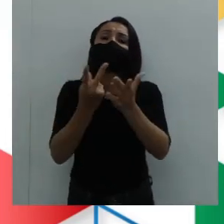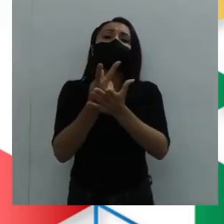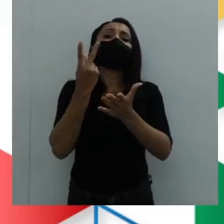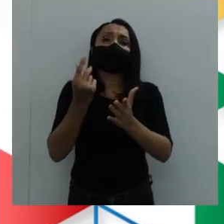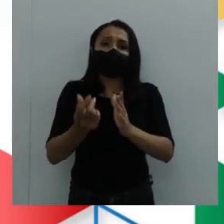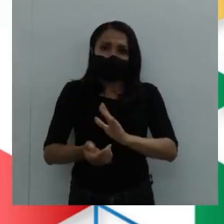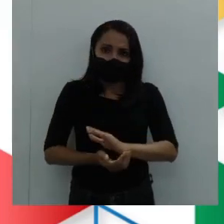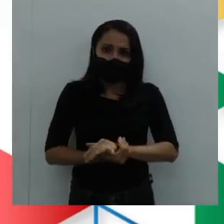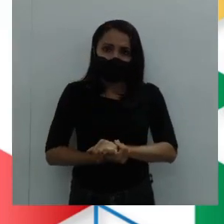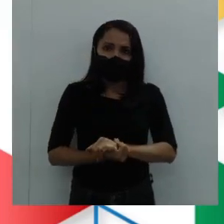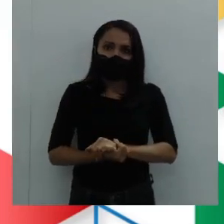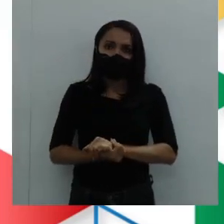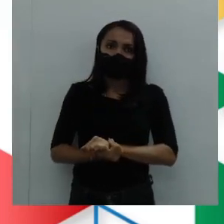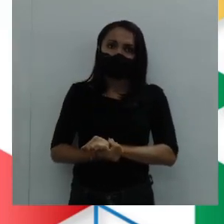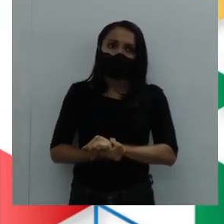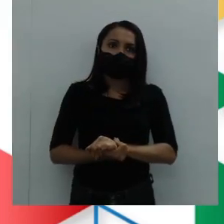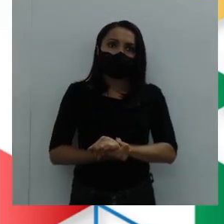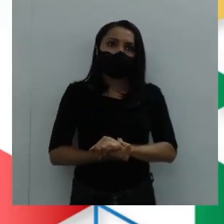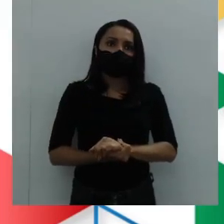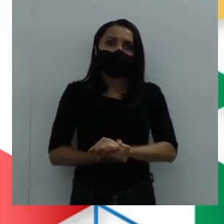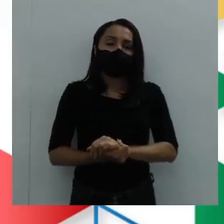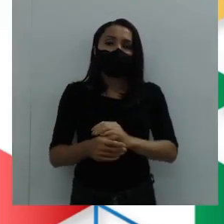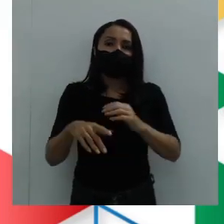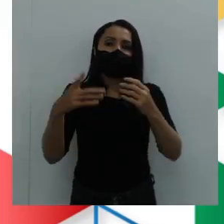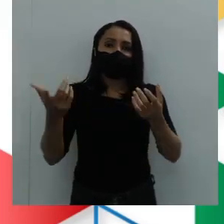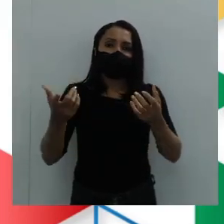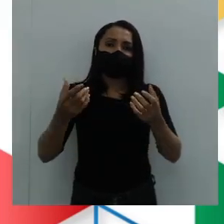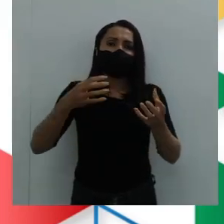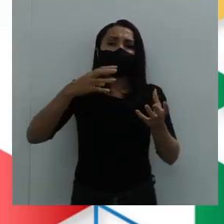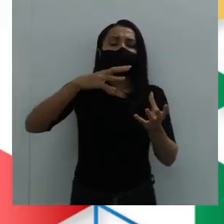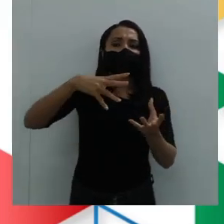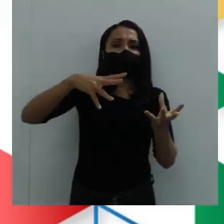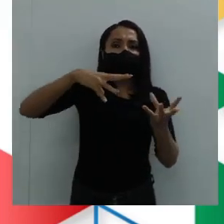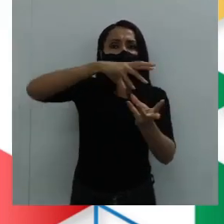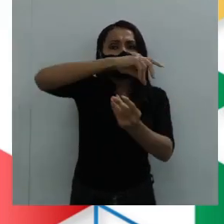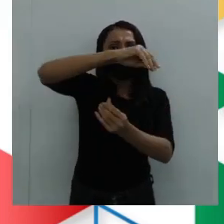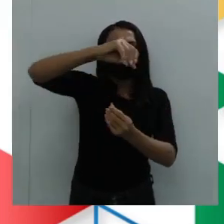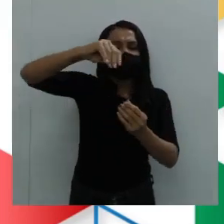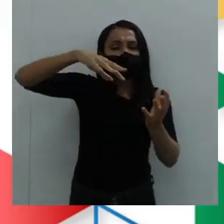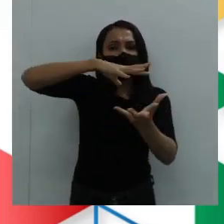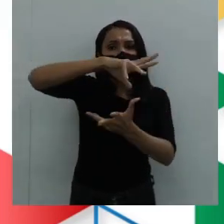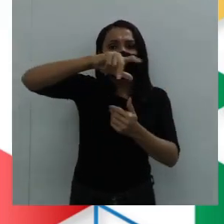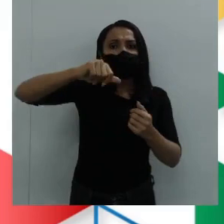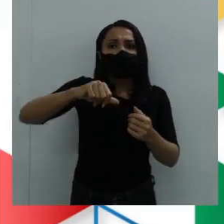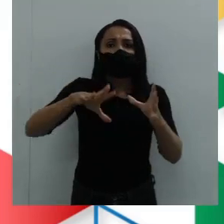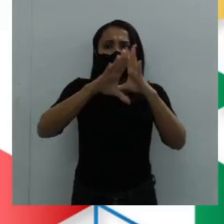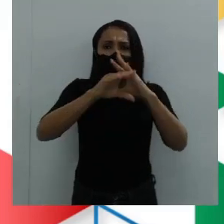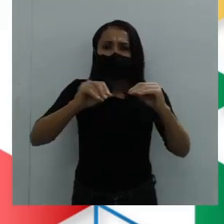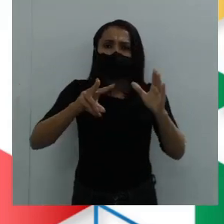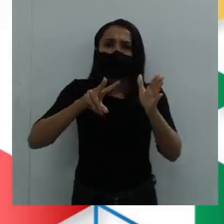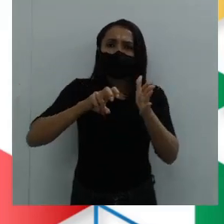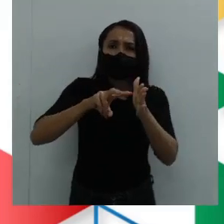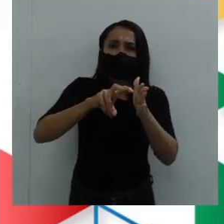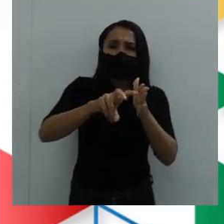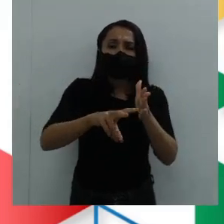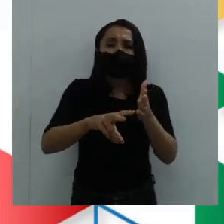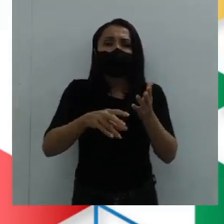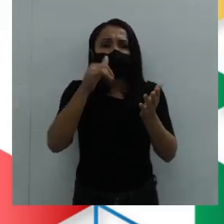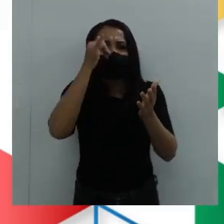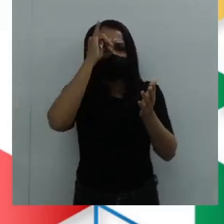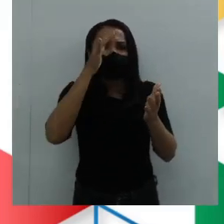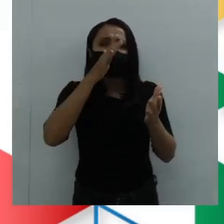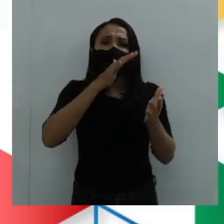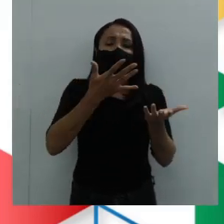né? Então chega ali a Terra, ela é benéfica tanto para a eliminação de bactérias como pela prevenção de doenças no